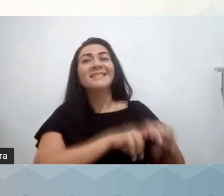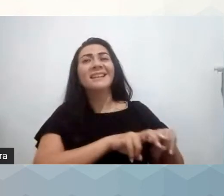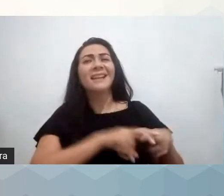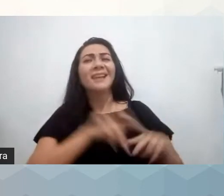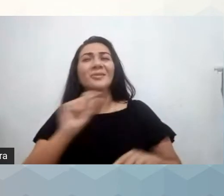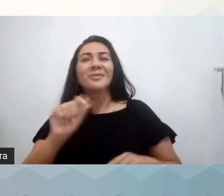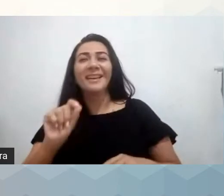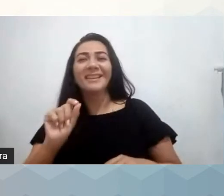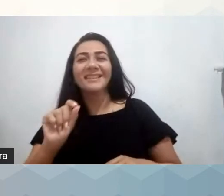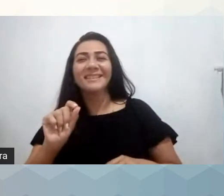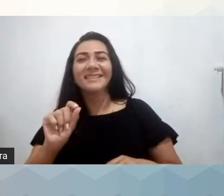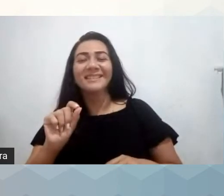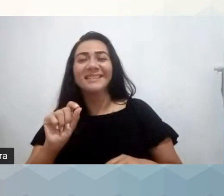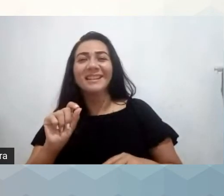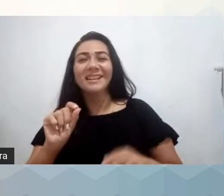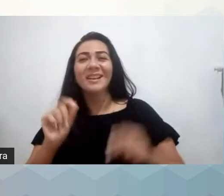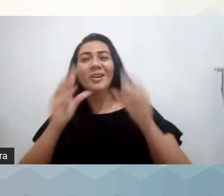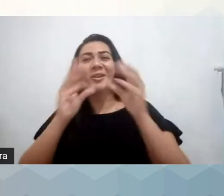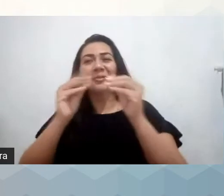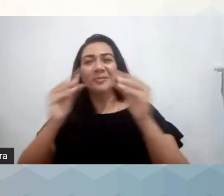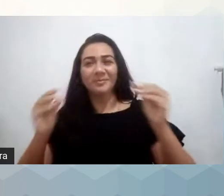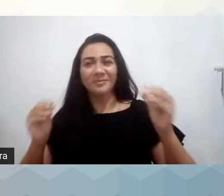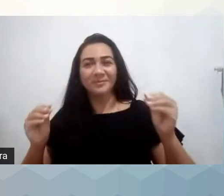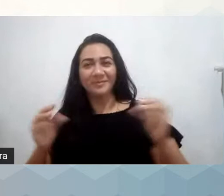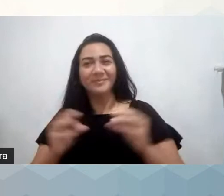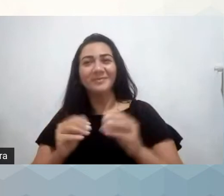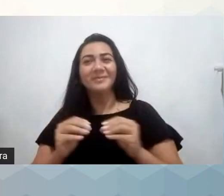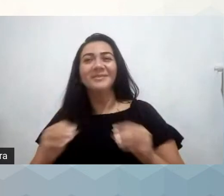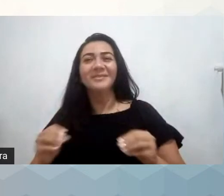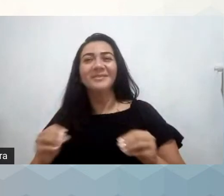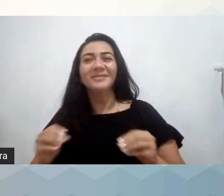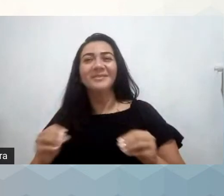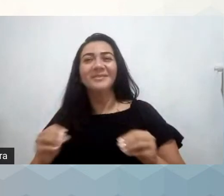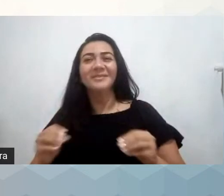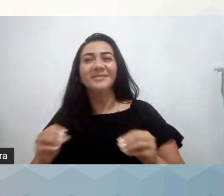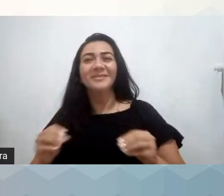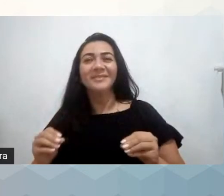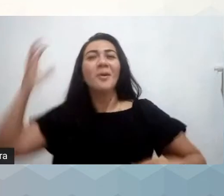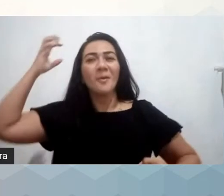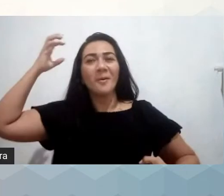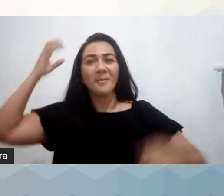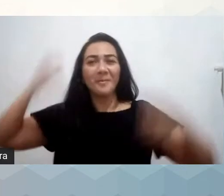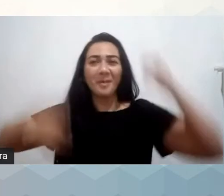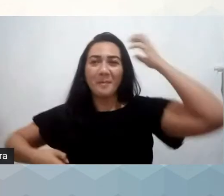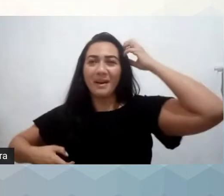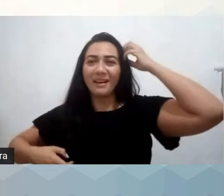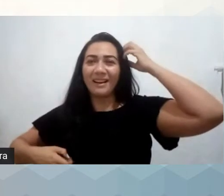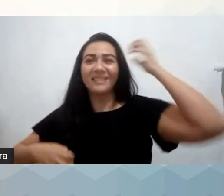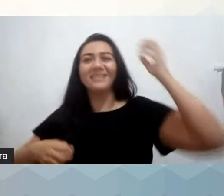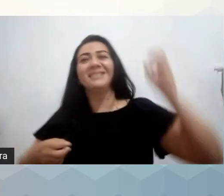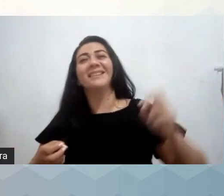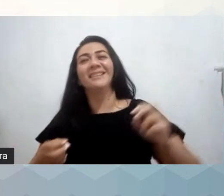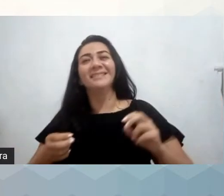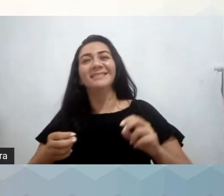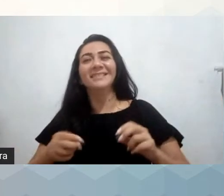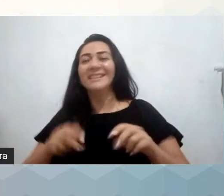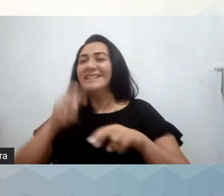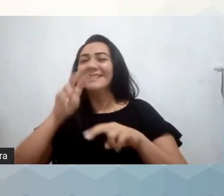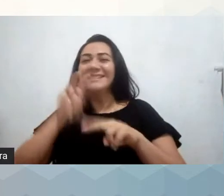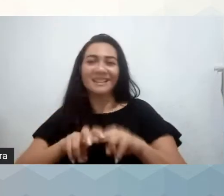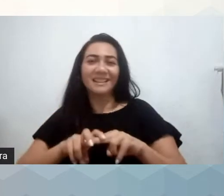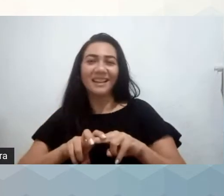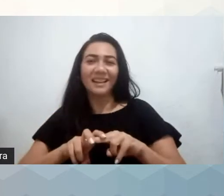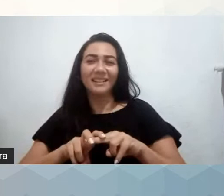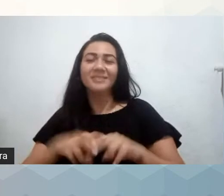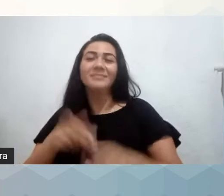a Nina, abusadamente, com as pernas cruzadas, a mão no queixo, e a Nina é uma